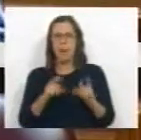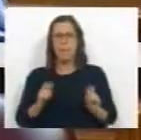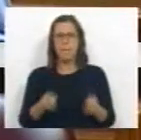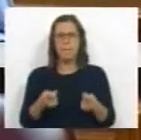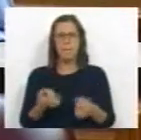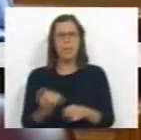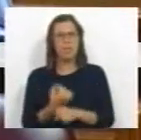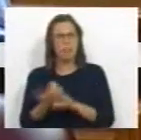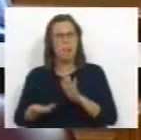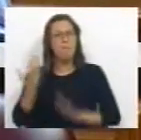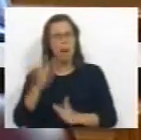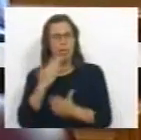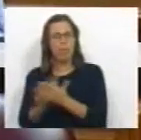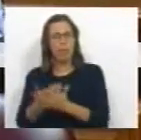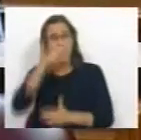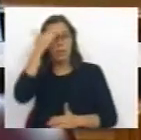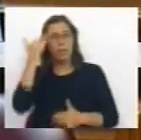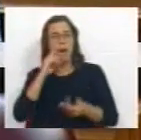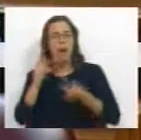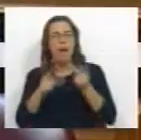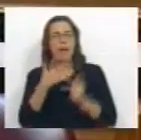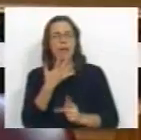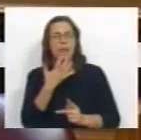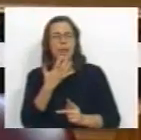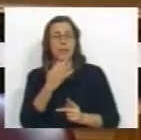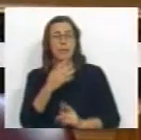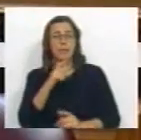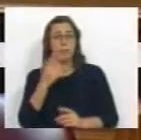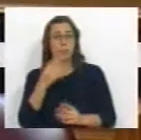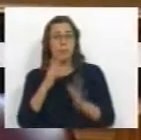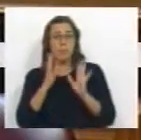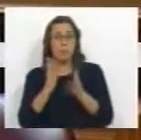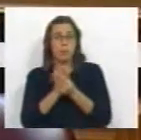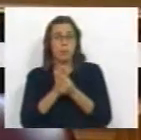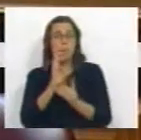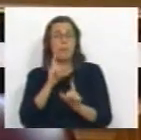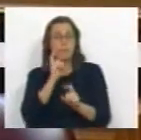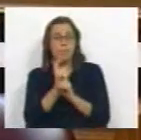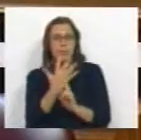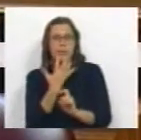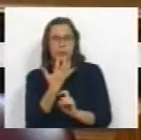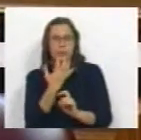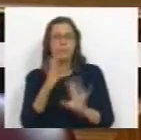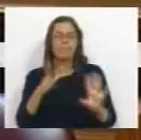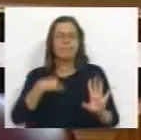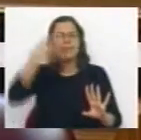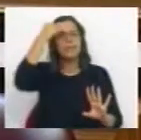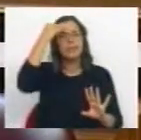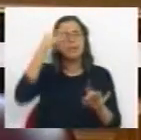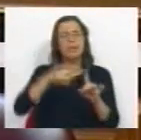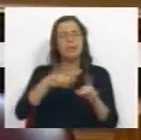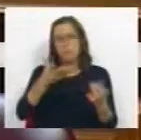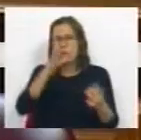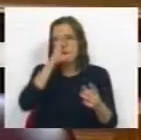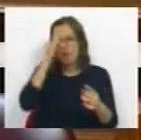pressão nos serviços, dificultando a análise cuidada e rigorosa que esses processos exigem. E, portanto, importava saber se